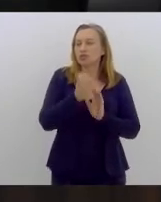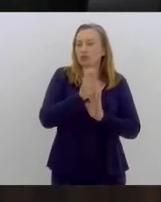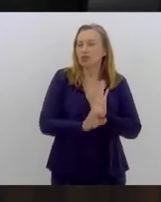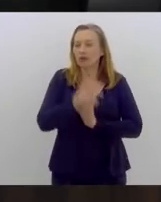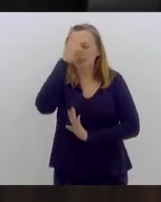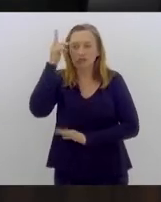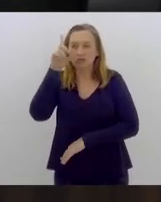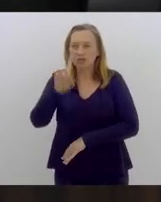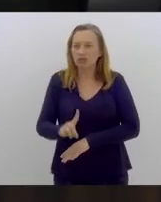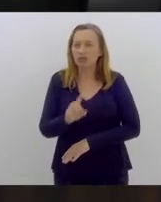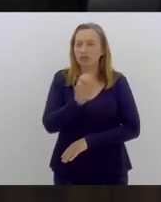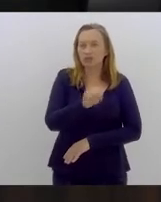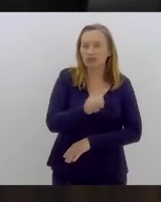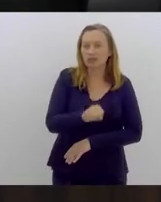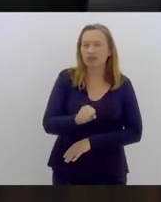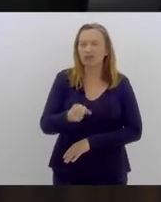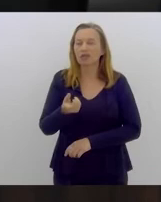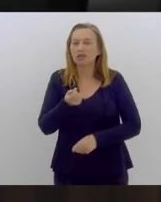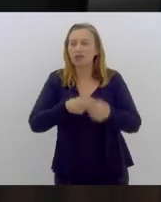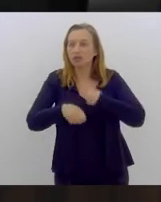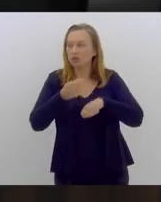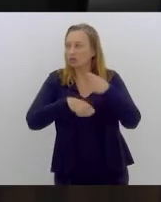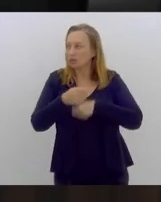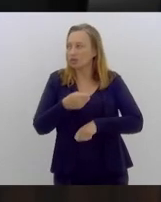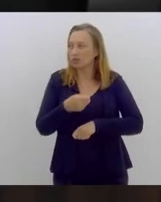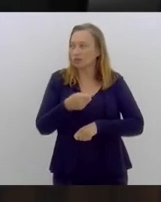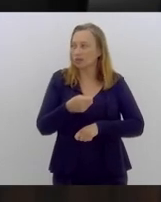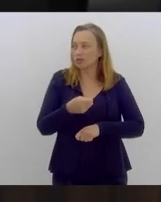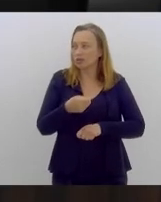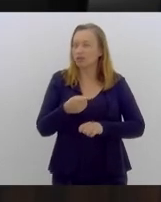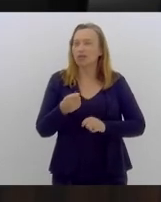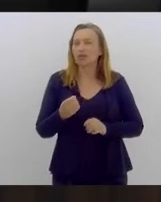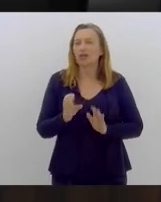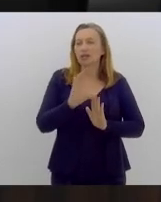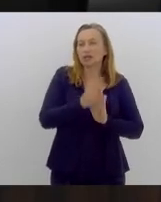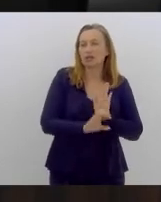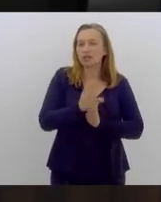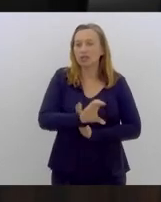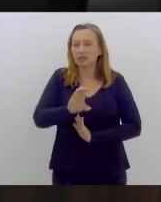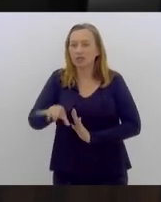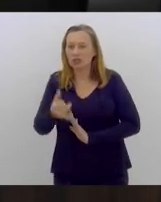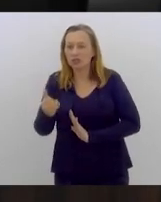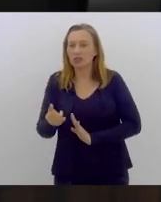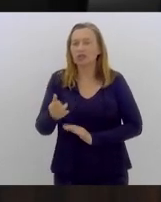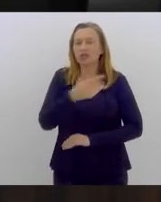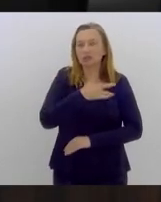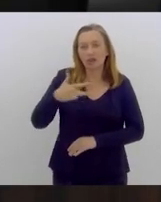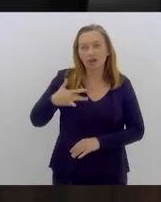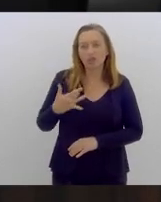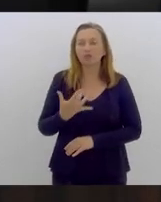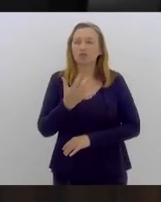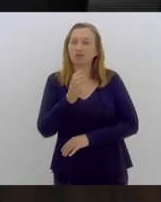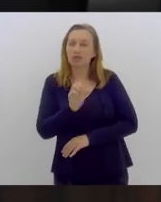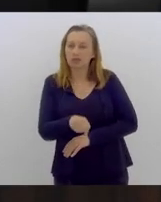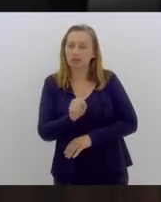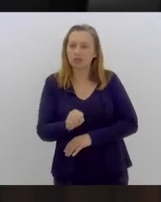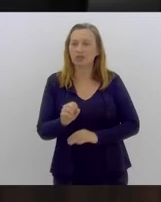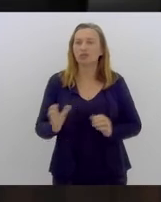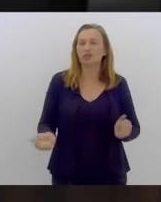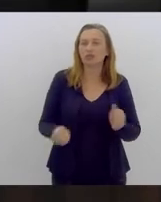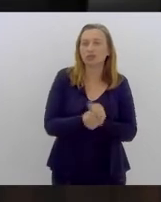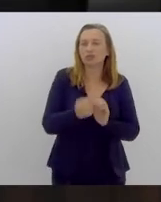com deficiência, favorável, de Economia e Indústria e Comércio, favorável com as emendas da CCJ. Saúde, favorável com as emendas da CCJ. De